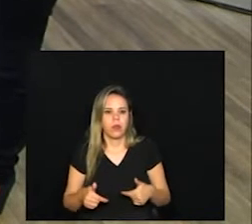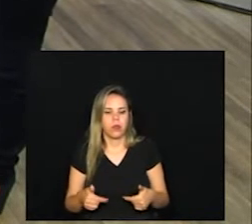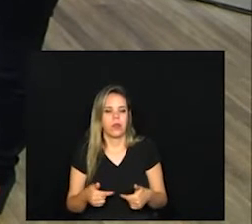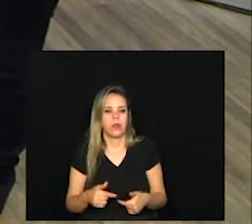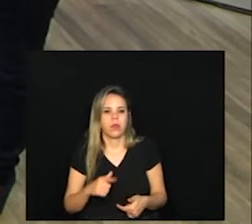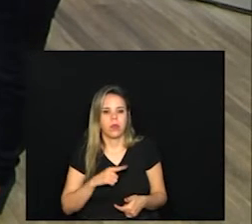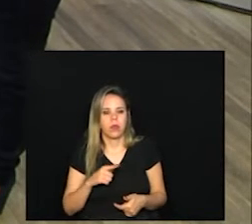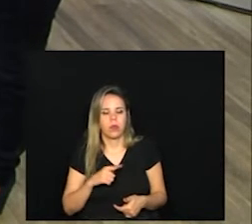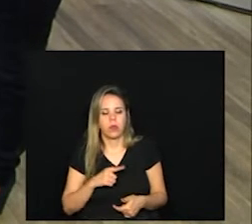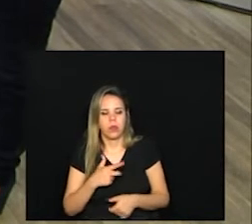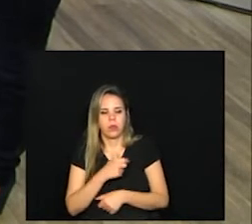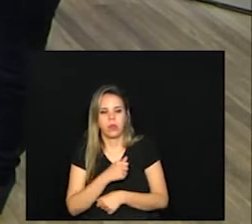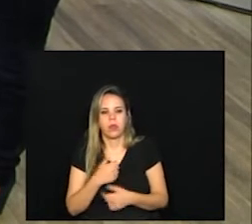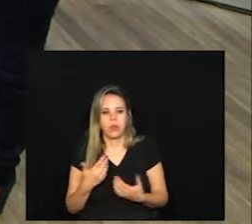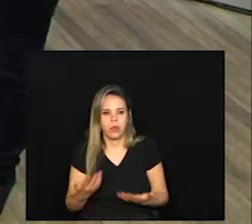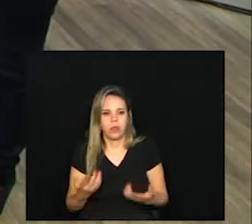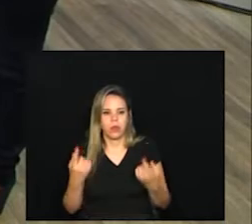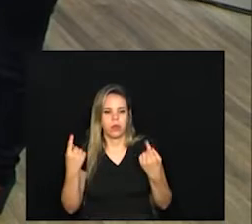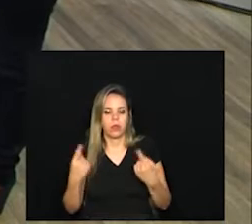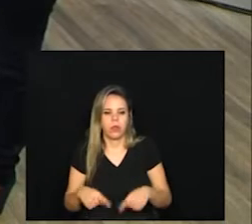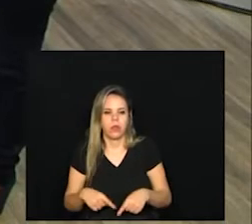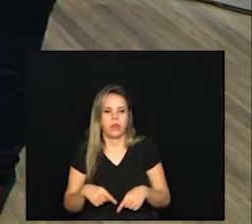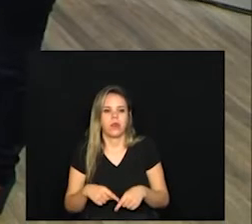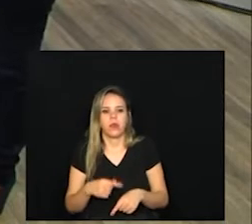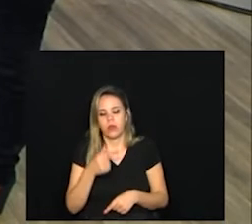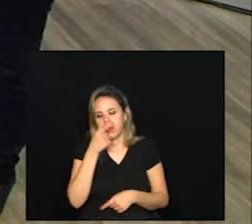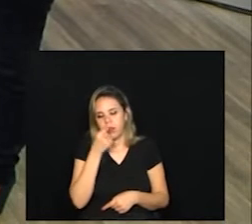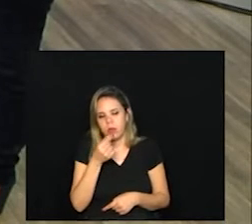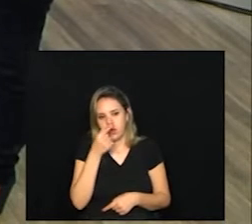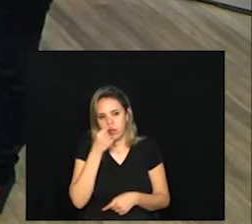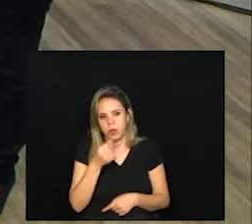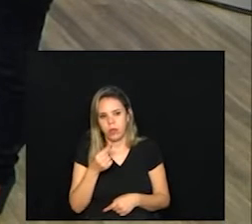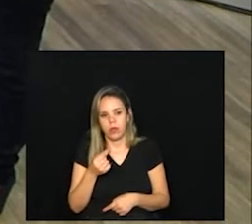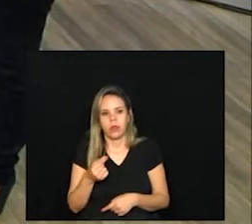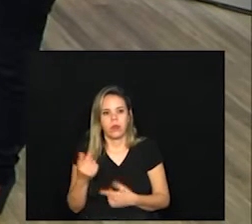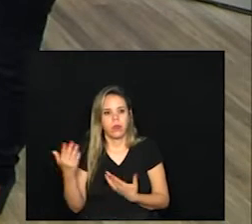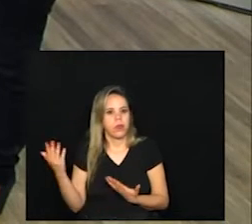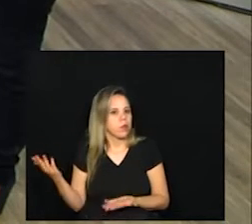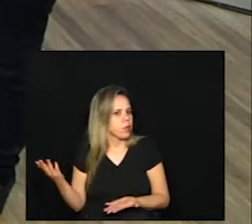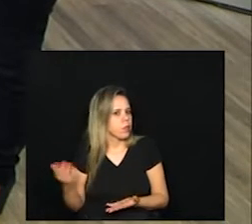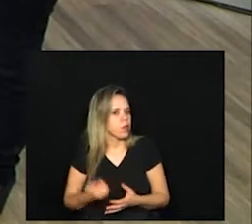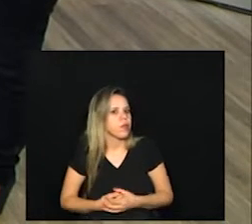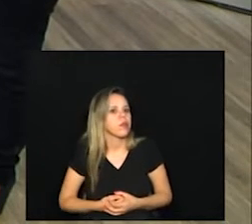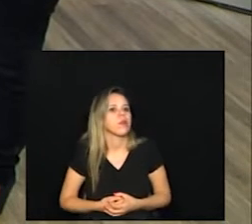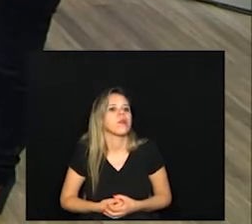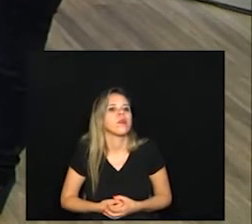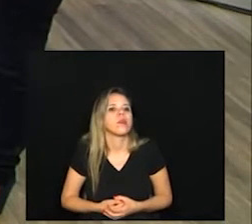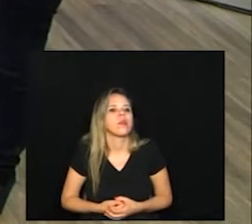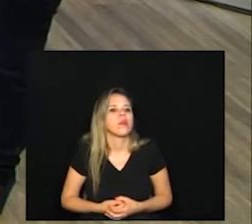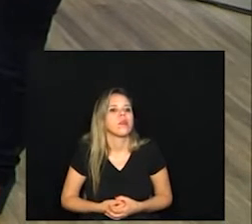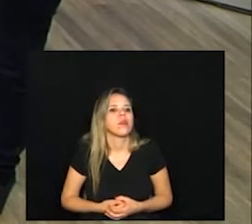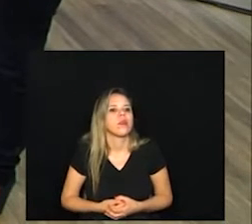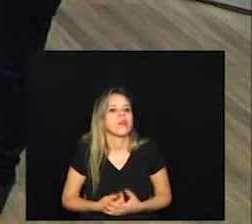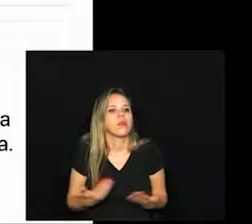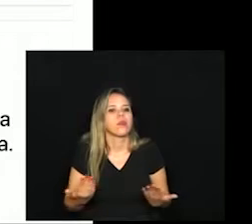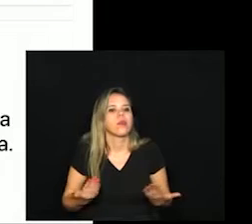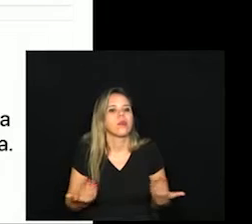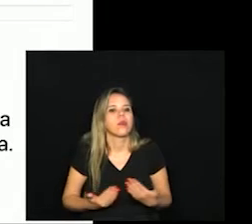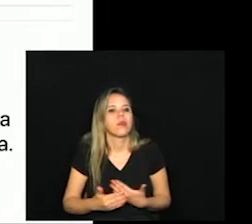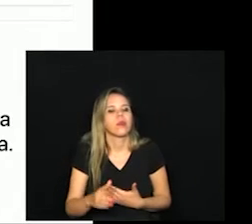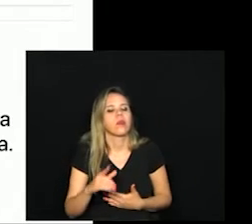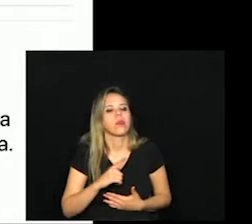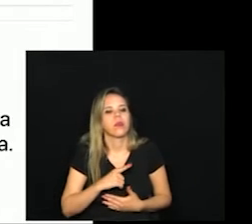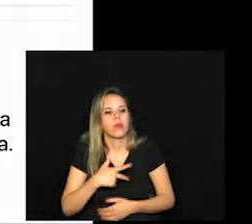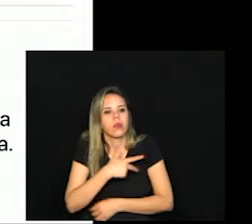gente tem ainda a vacinação contra a gripe, que é contra a influenza. Olha, inclusive a partir de agora nós temos